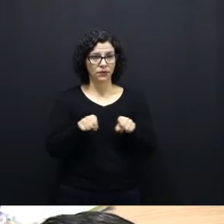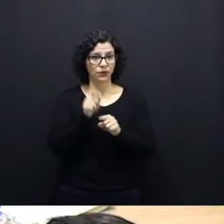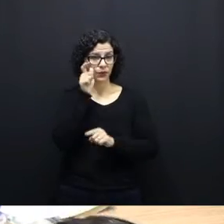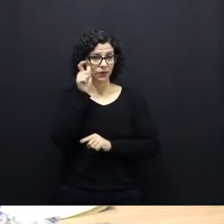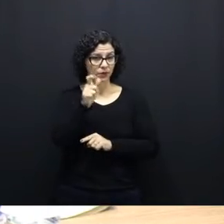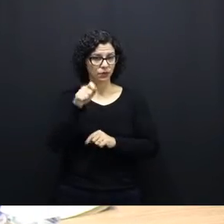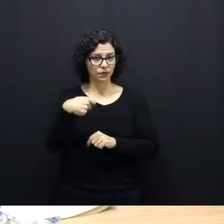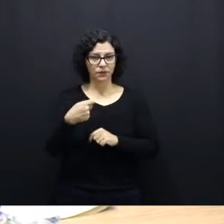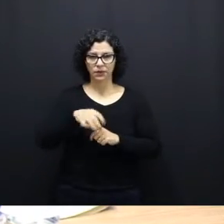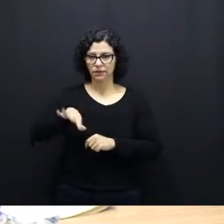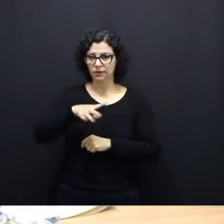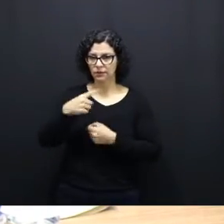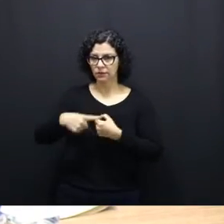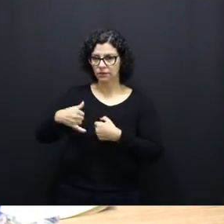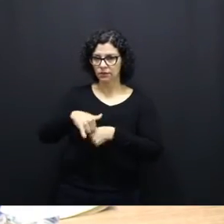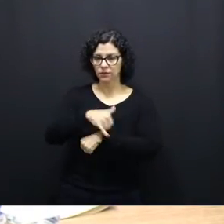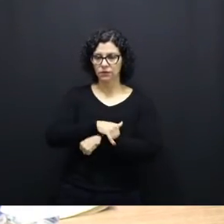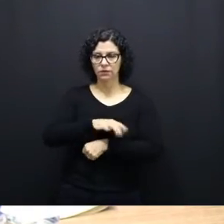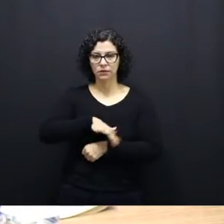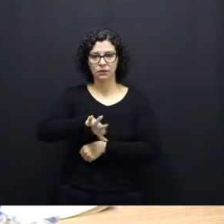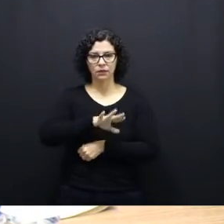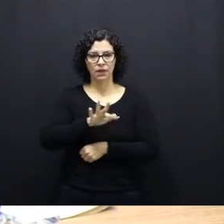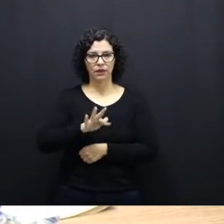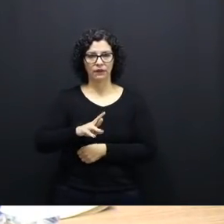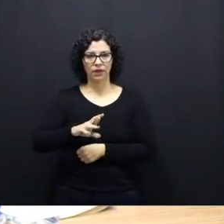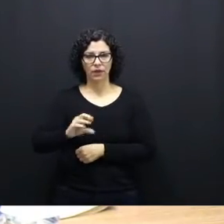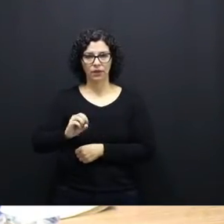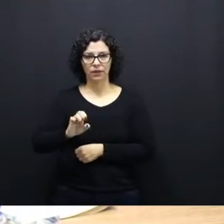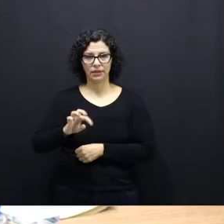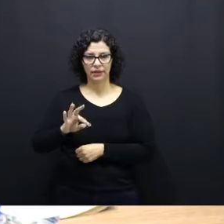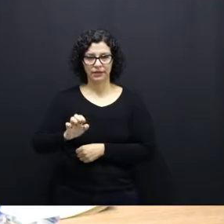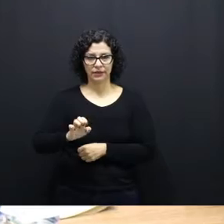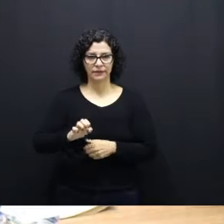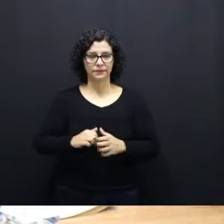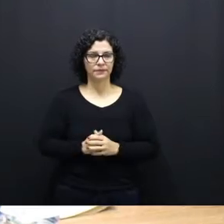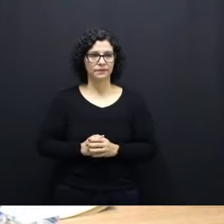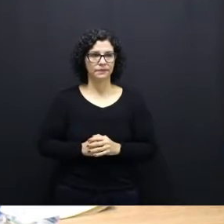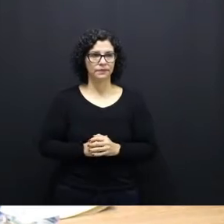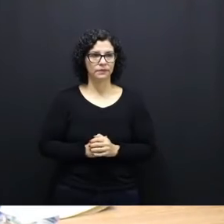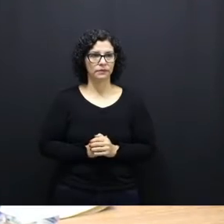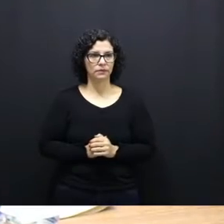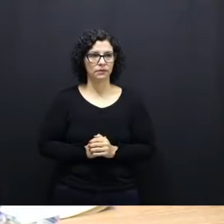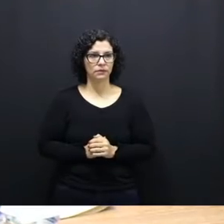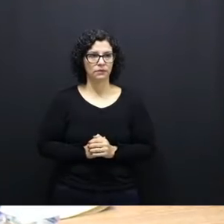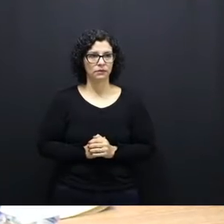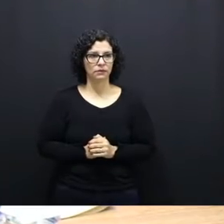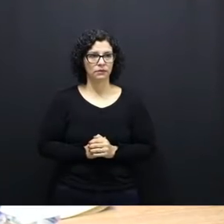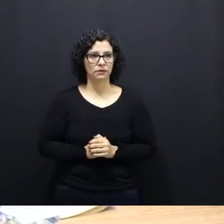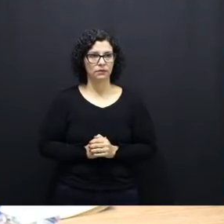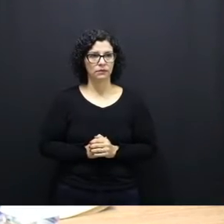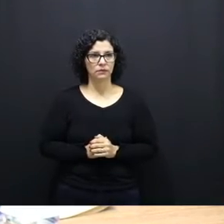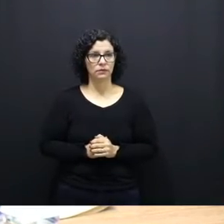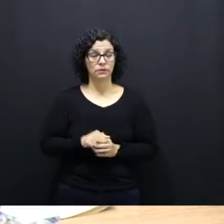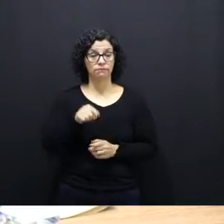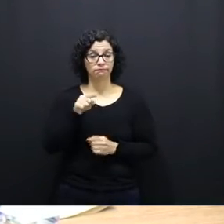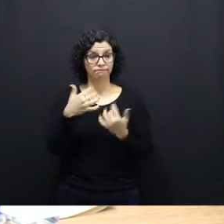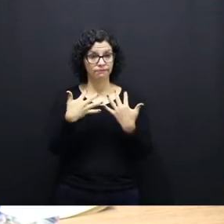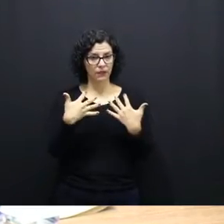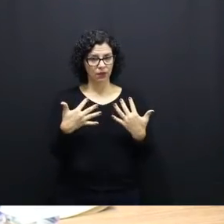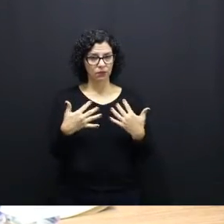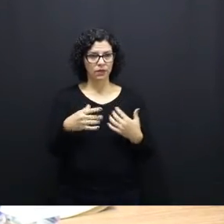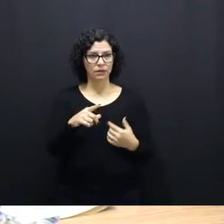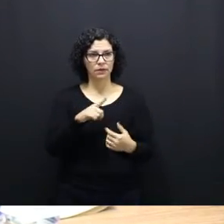atento com as questões aí do nosso município e especial de com área rural é só que nessa audiência